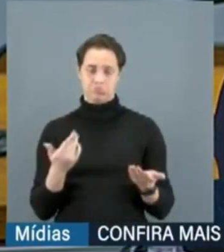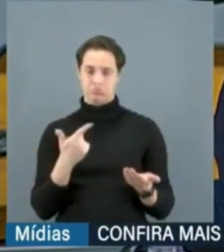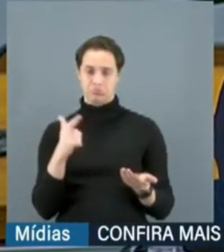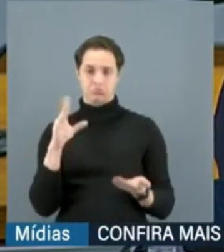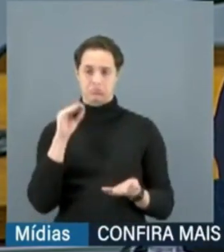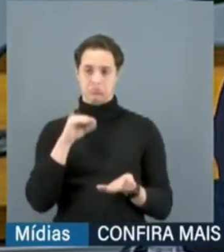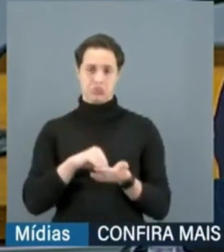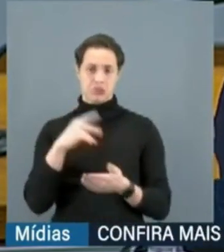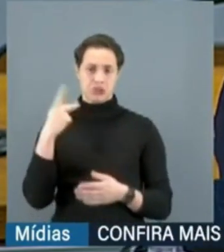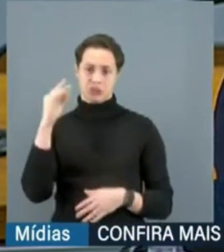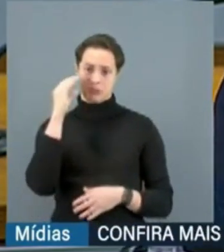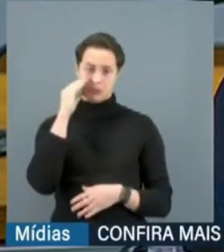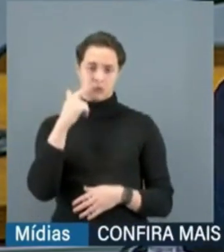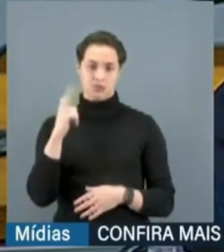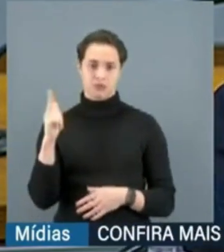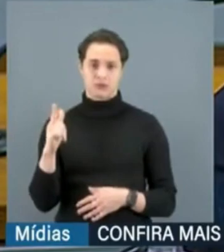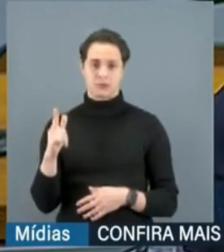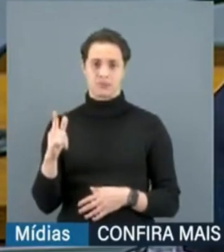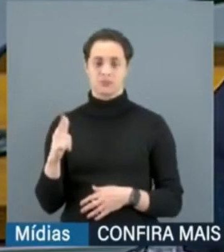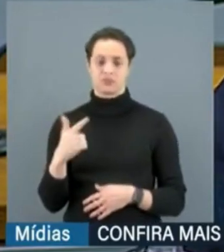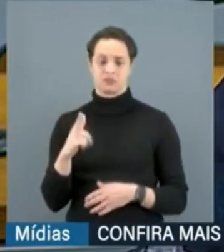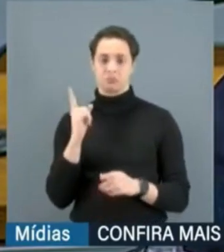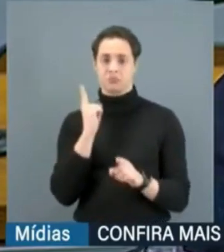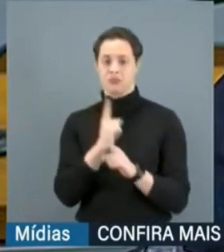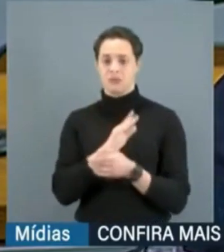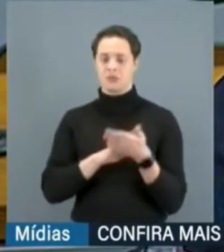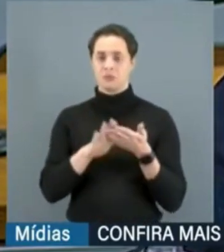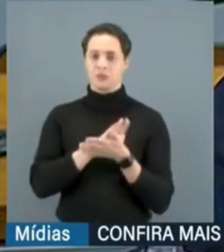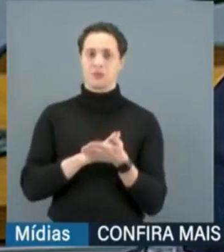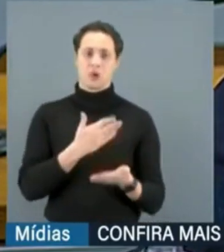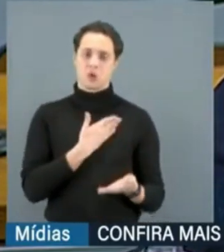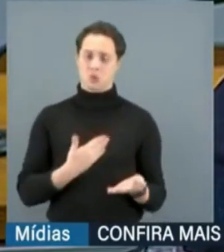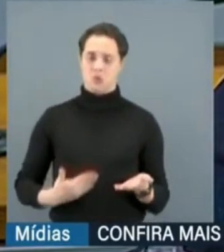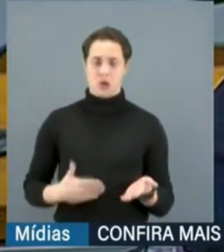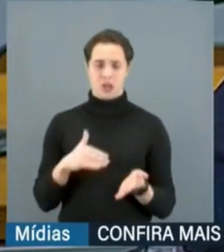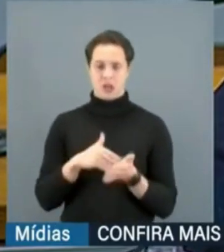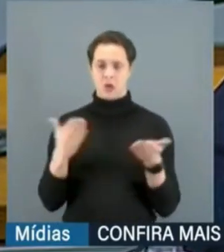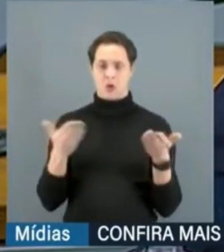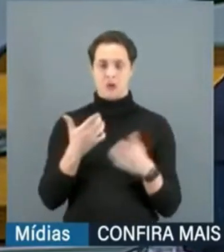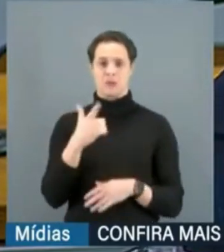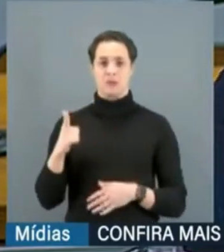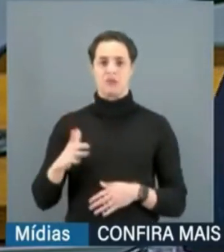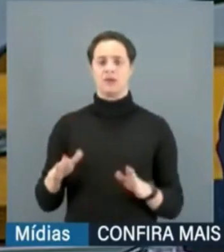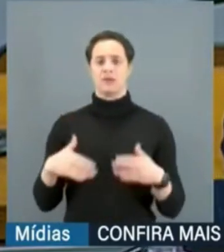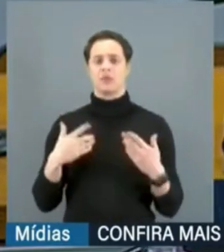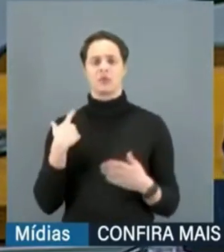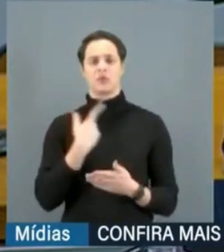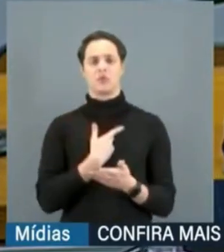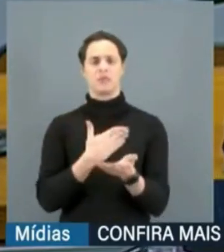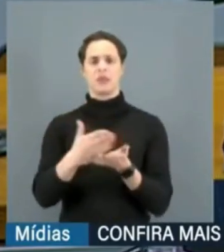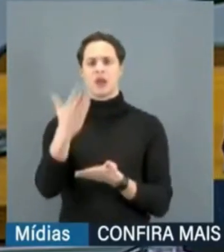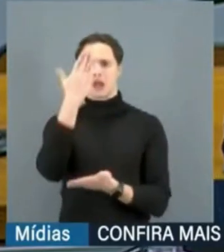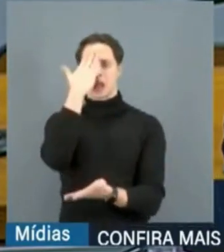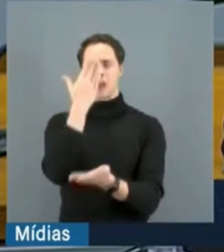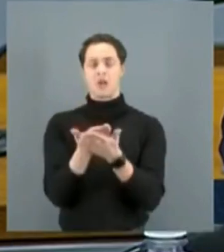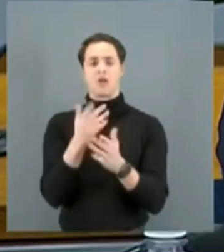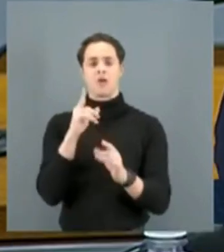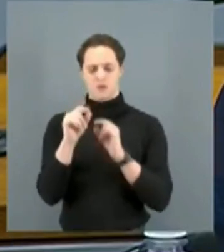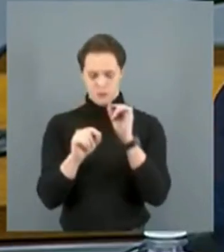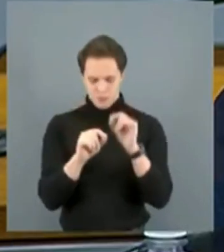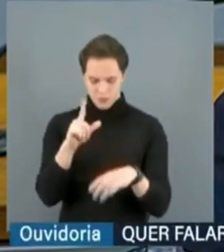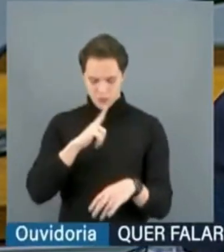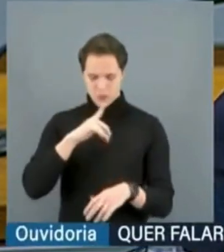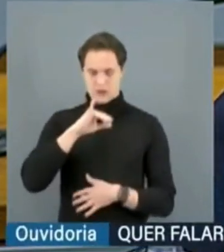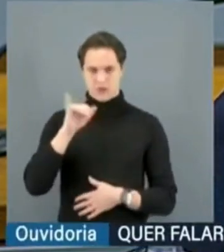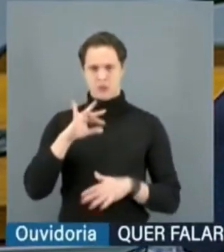celular apreendido e pelo menos não foram tornados públicos até o momento. O que nos leva a crer, já que